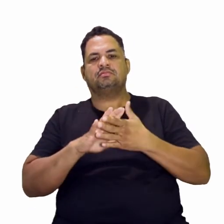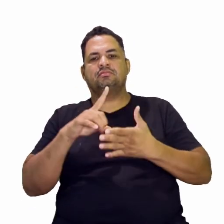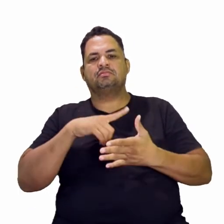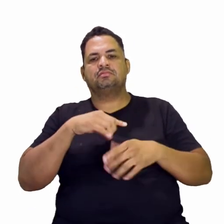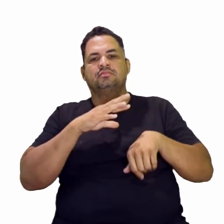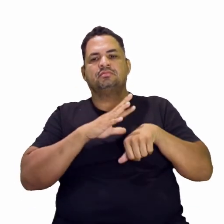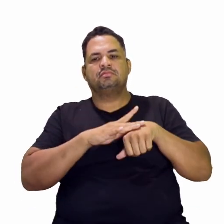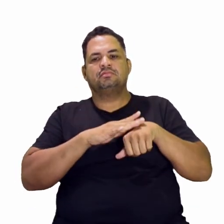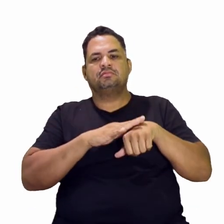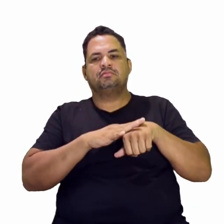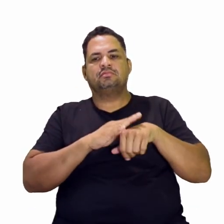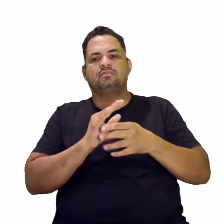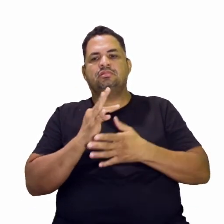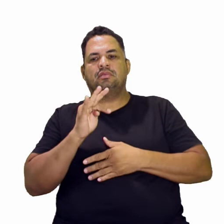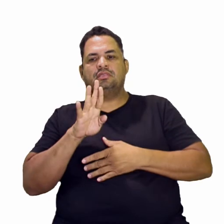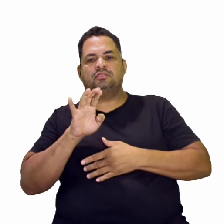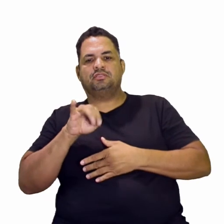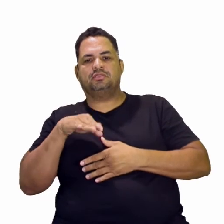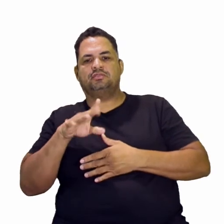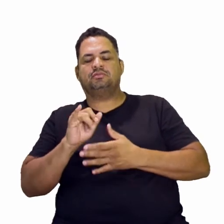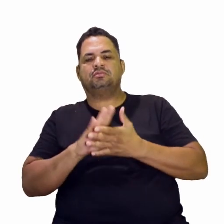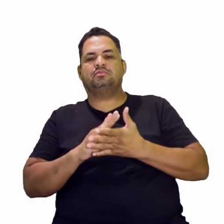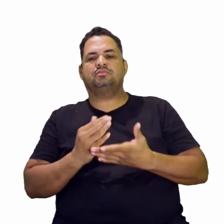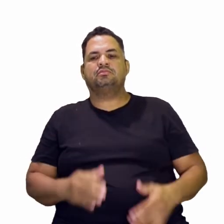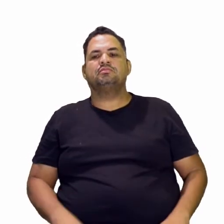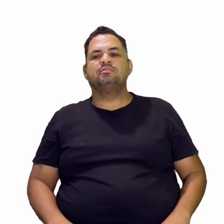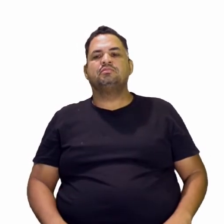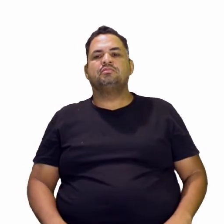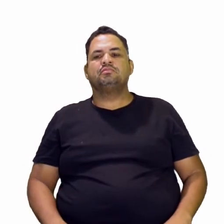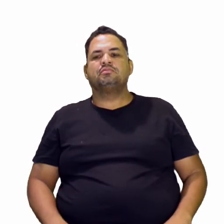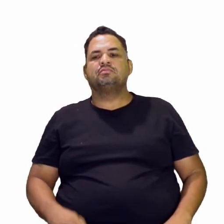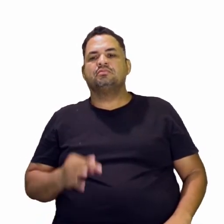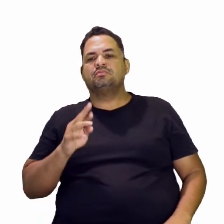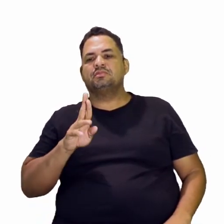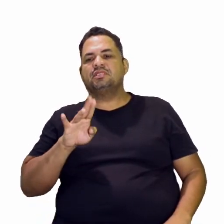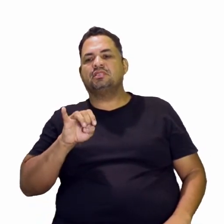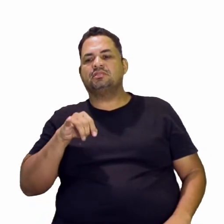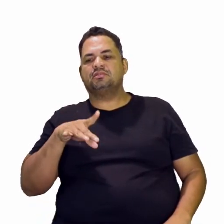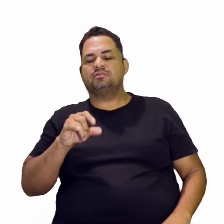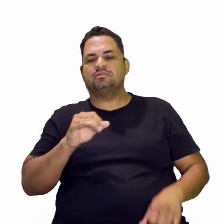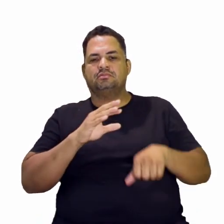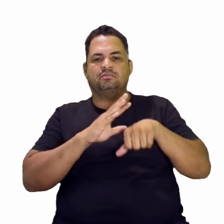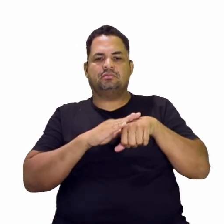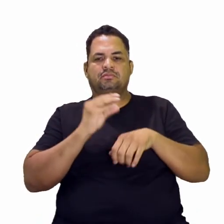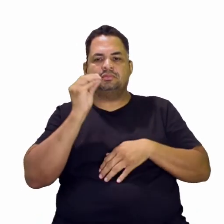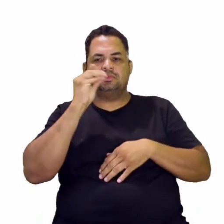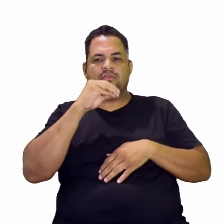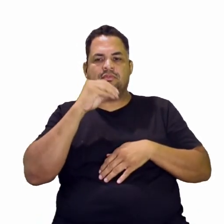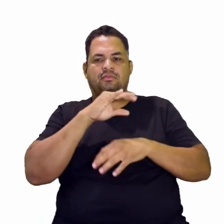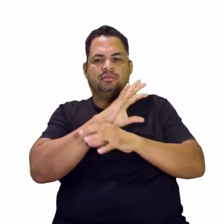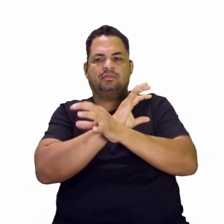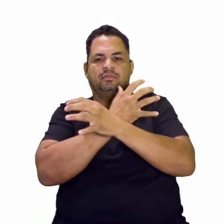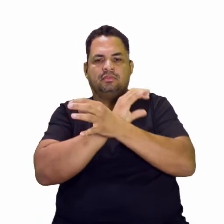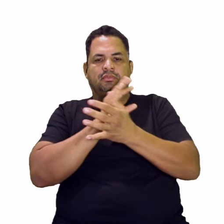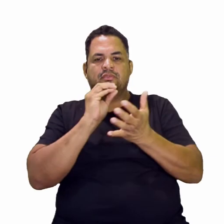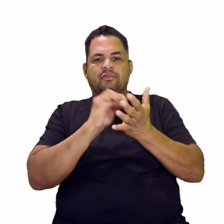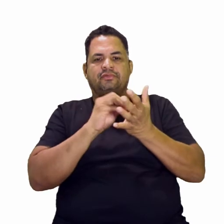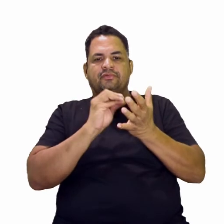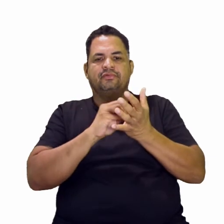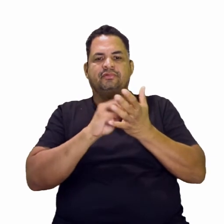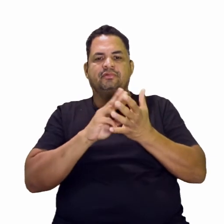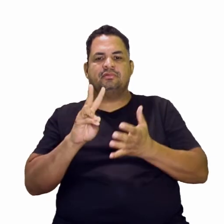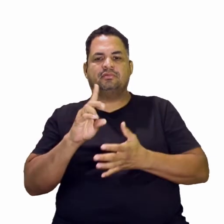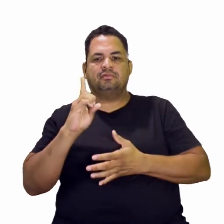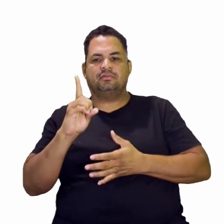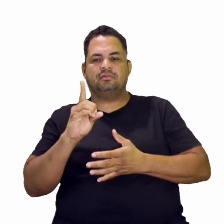causar várias doenças como o raquitismo. Esse raquitismo é o enfraquecimento dos ossos pela falta da